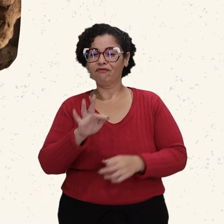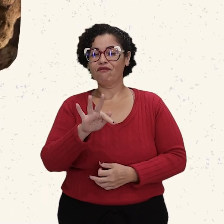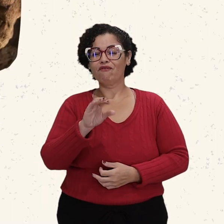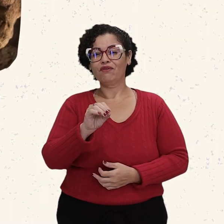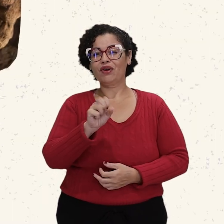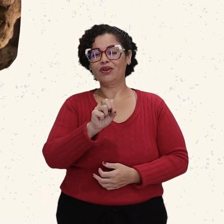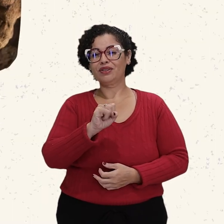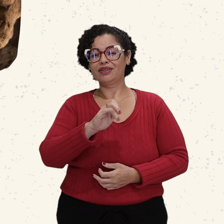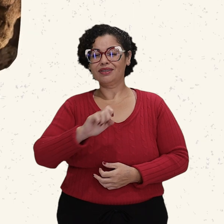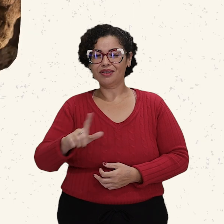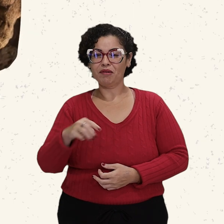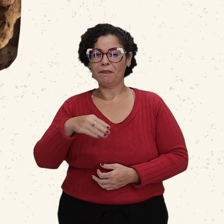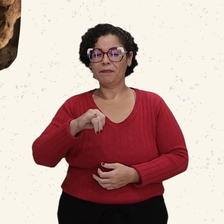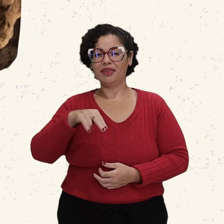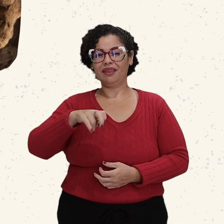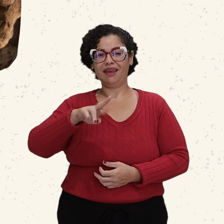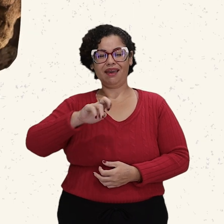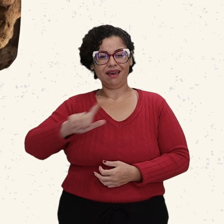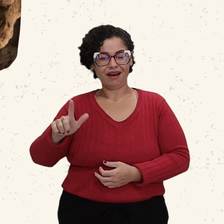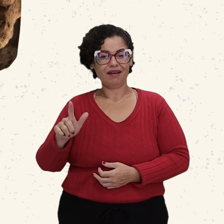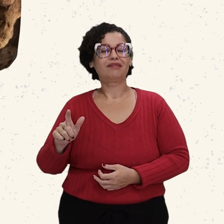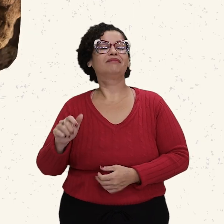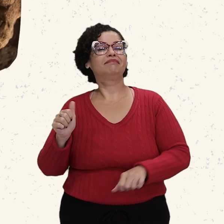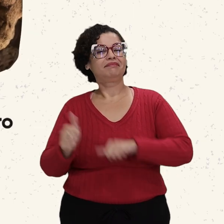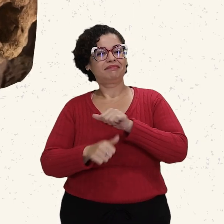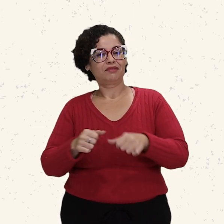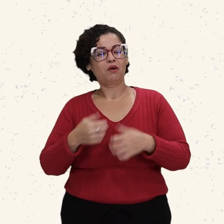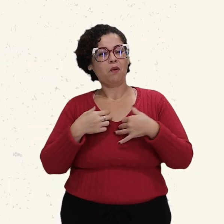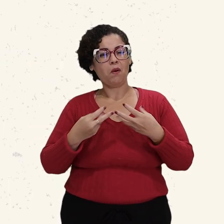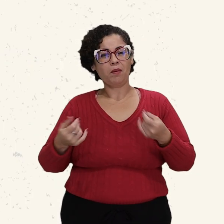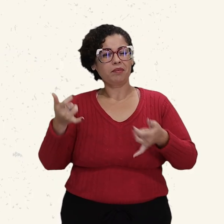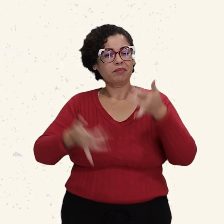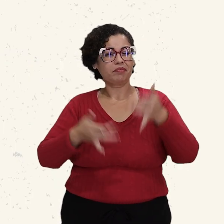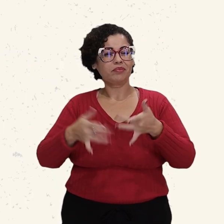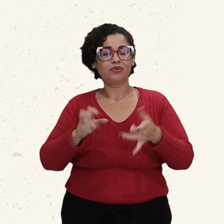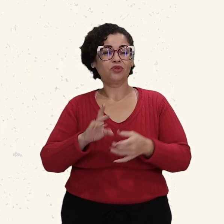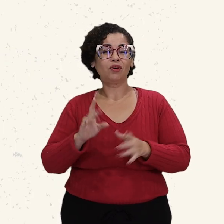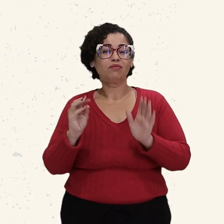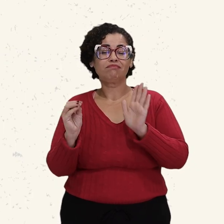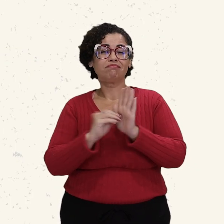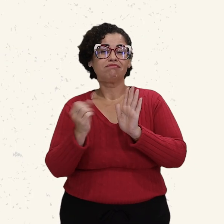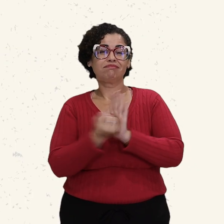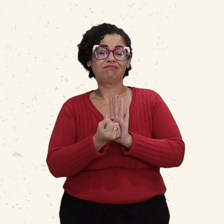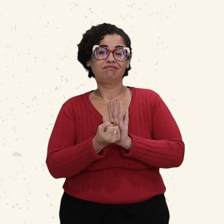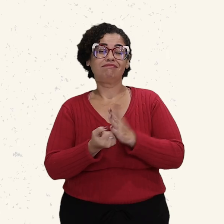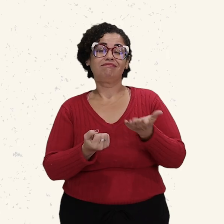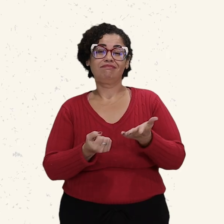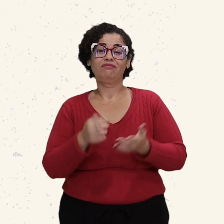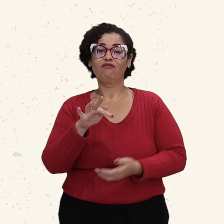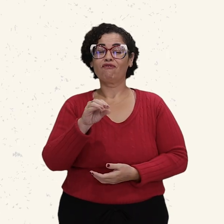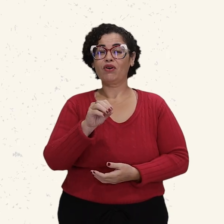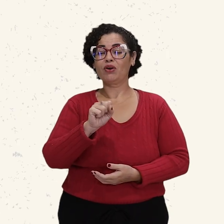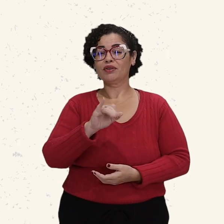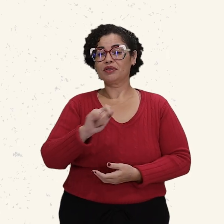fóssil mineralizado. Outras vezes, o organismo deixa apenas uma impressão na rocha. Os fósseis não